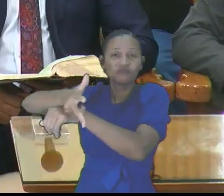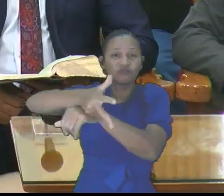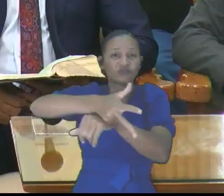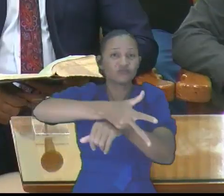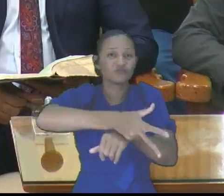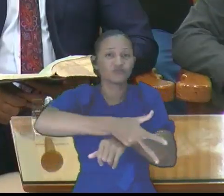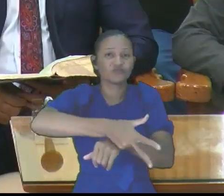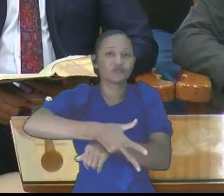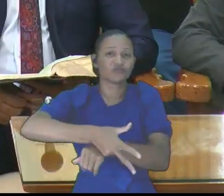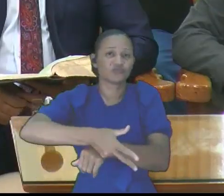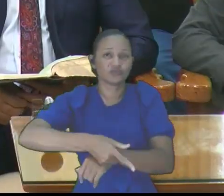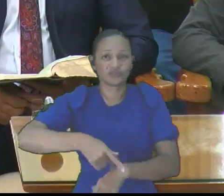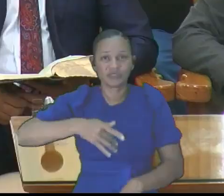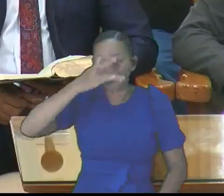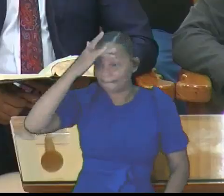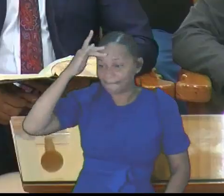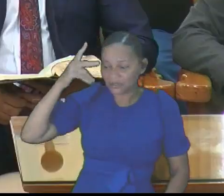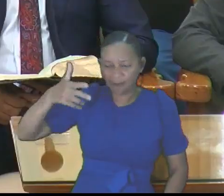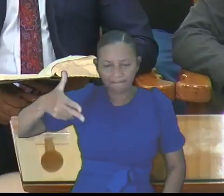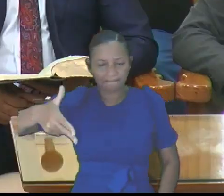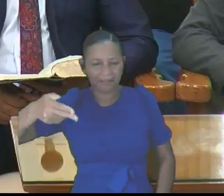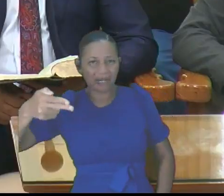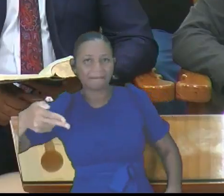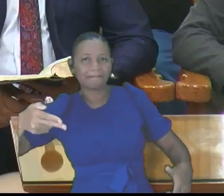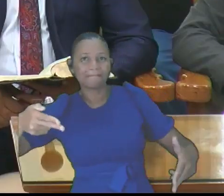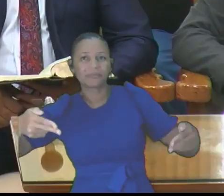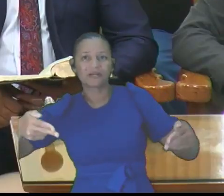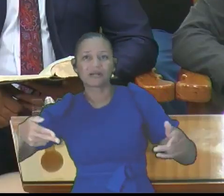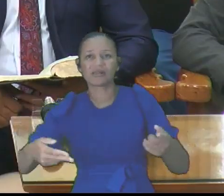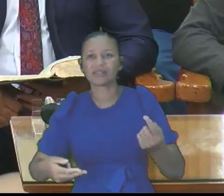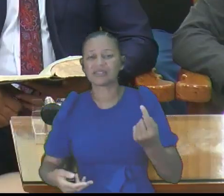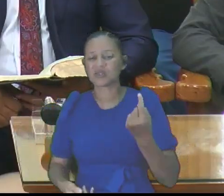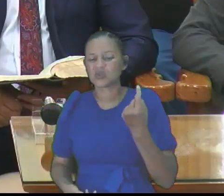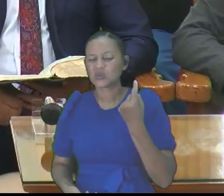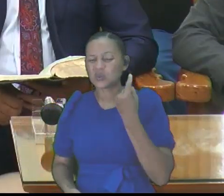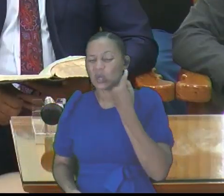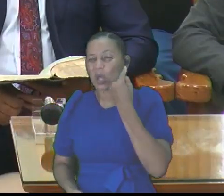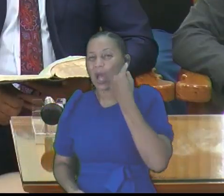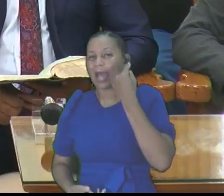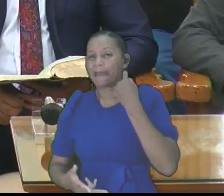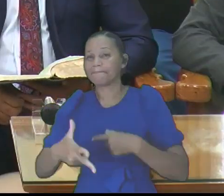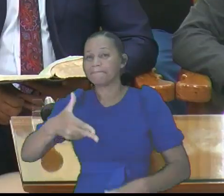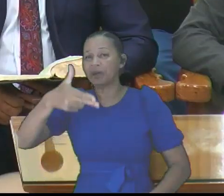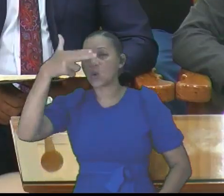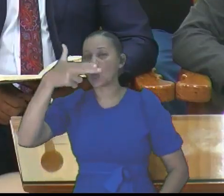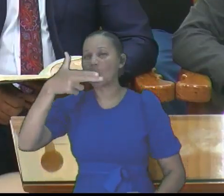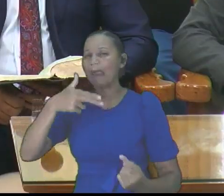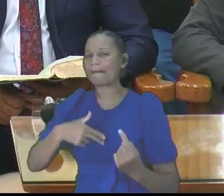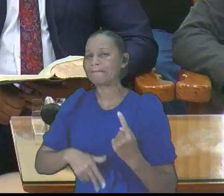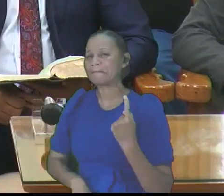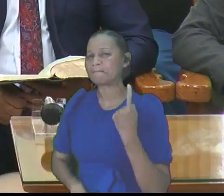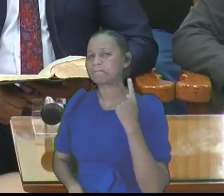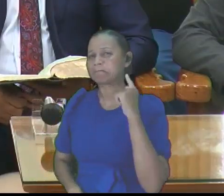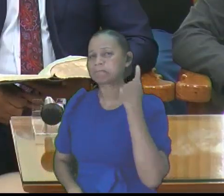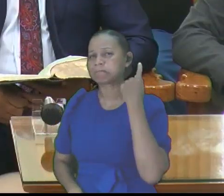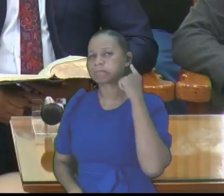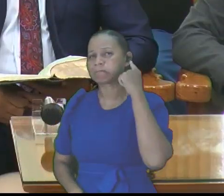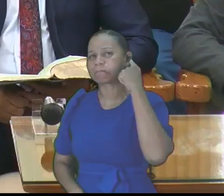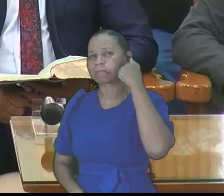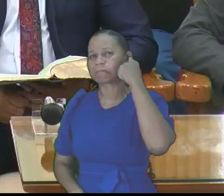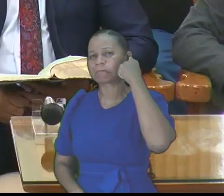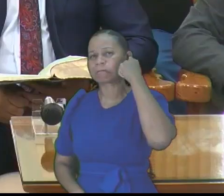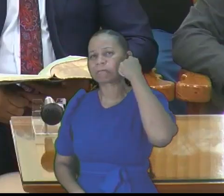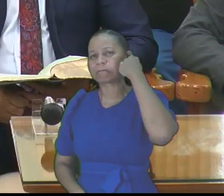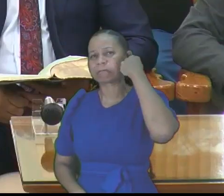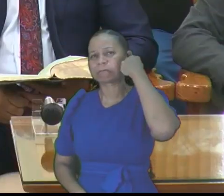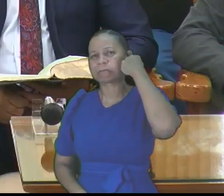quando alguém atirou em alguém e a bala passou queimando a orelha dele. E a